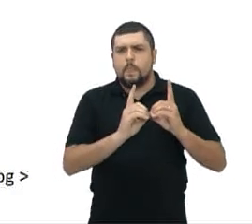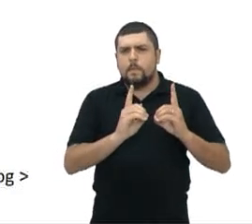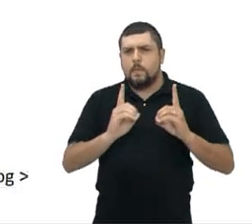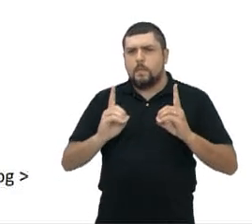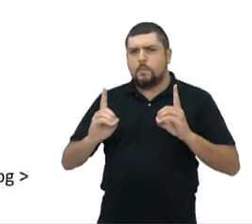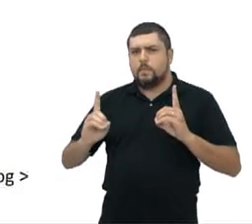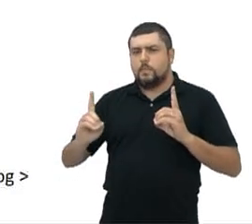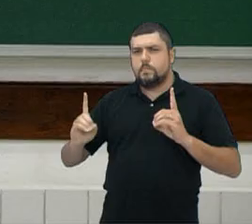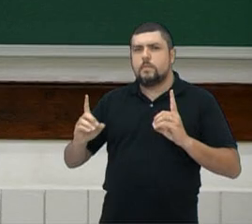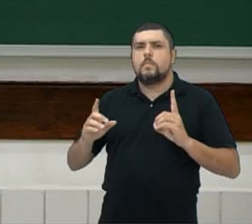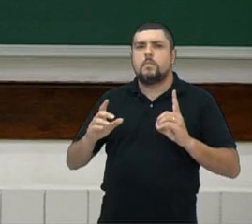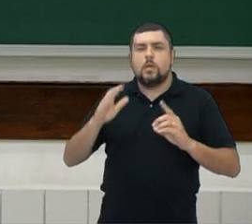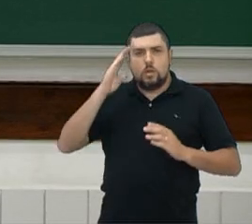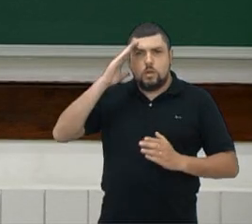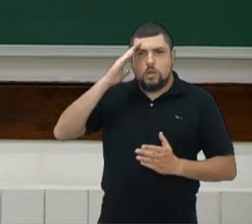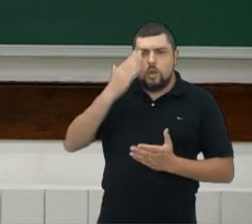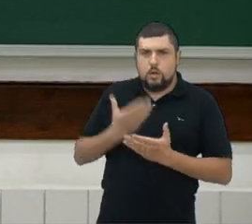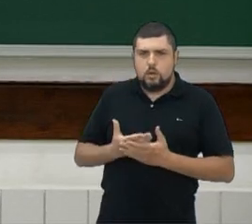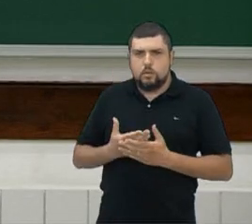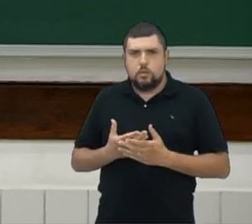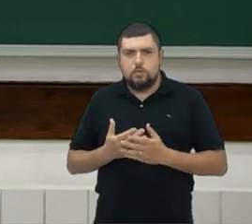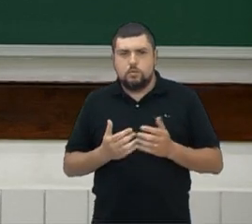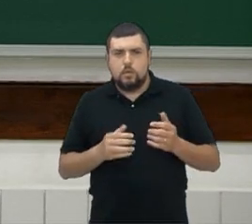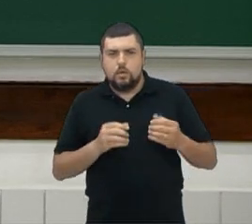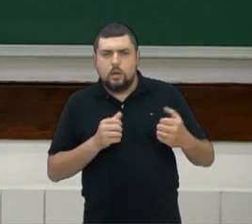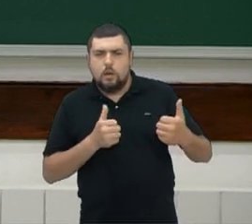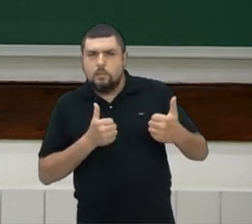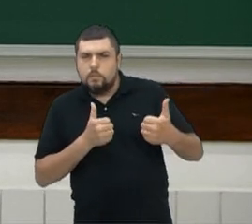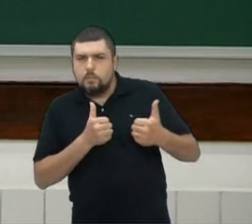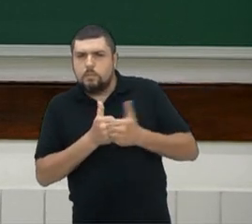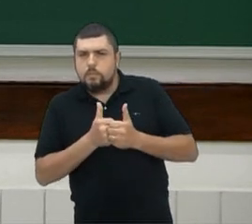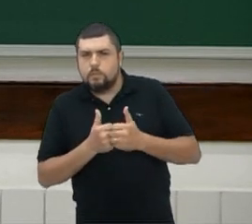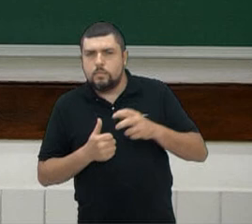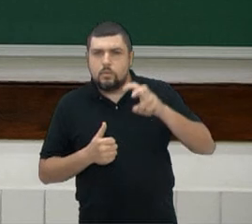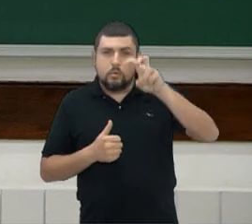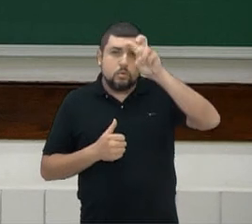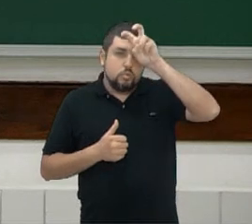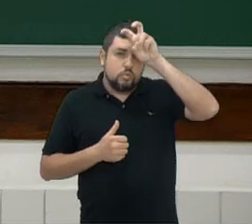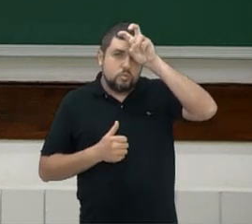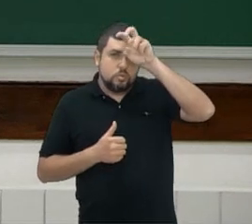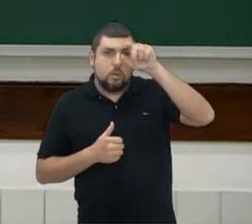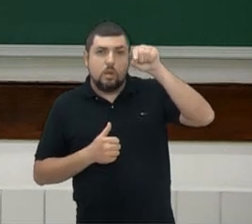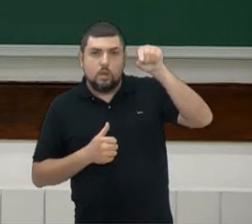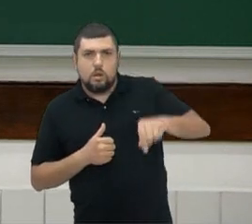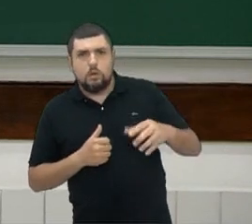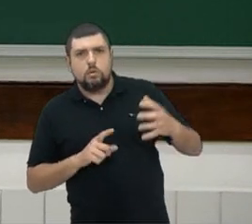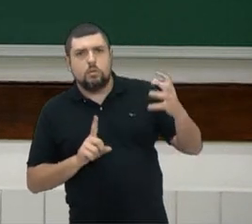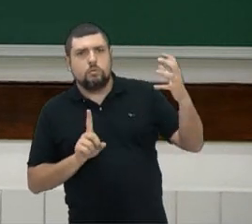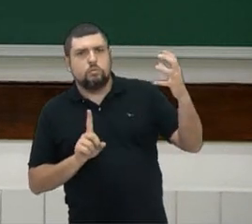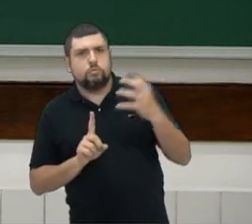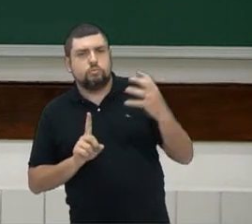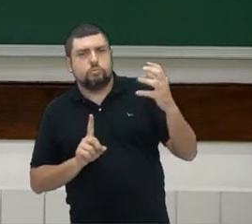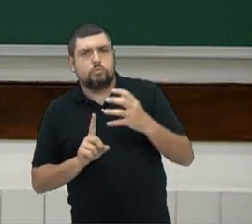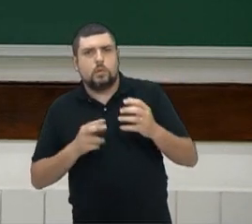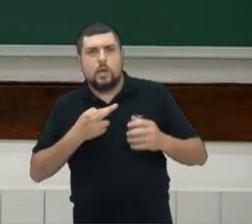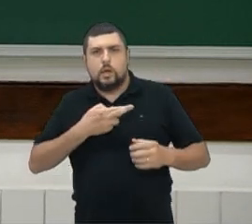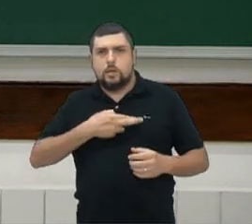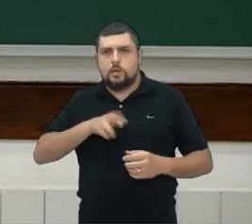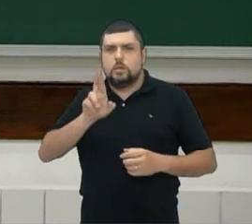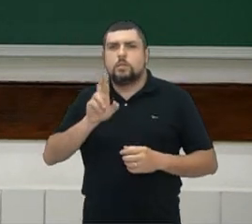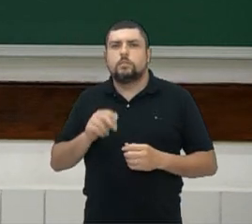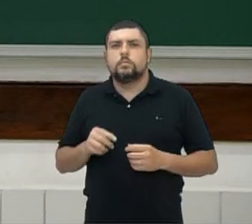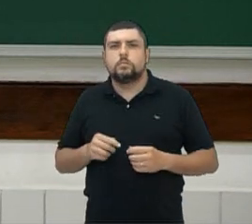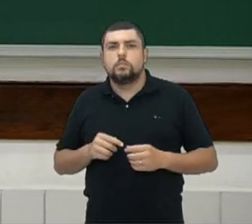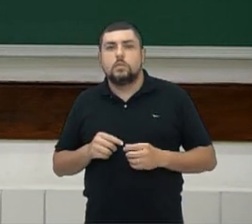Essa proximidade com os egípcios, claro que influenciou diretamente os cuxitas, inclusive na religião. Muitos